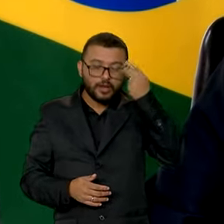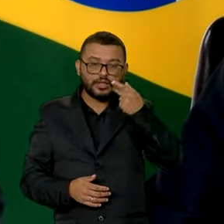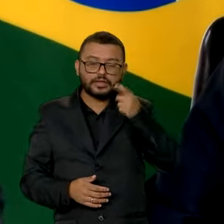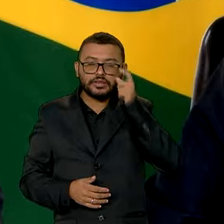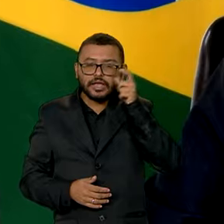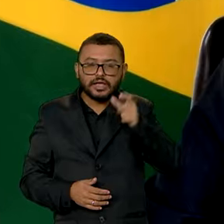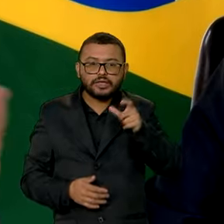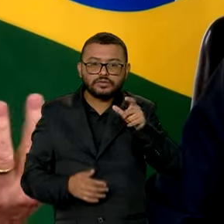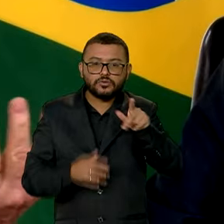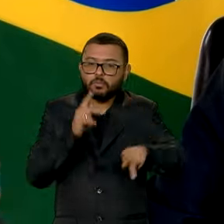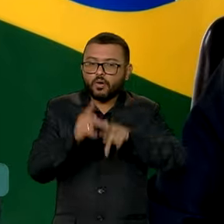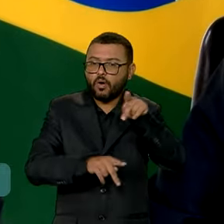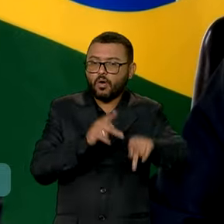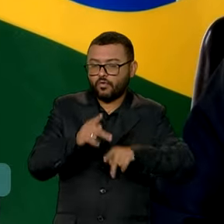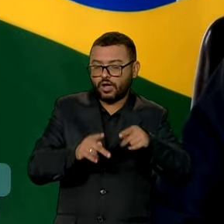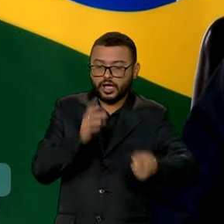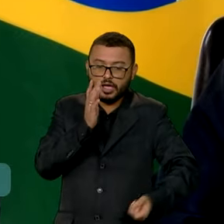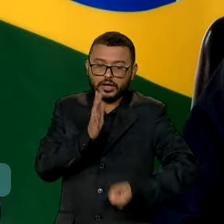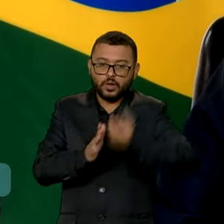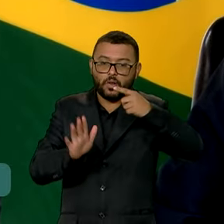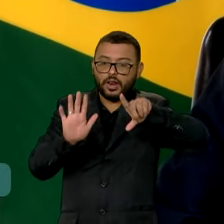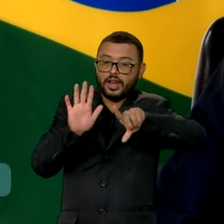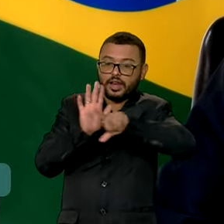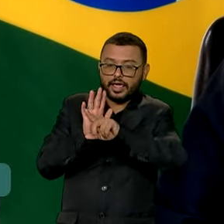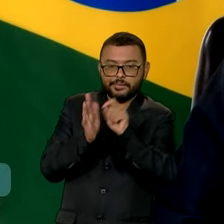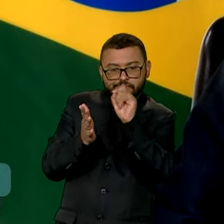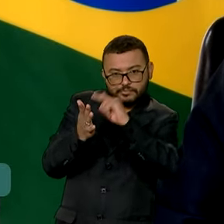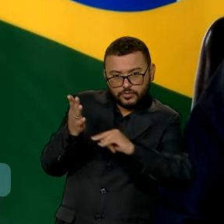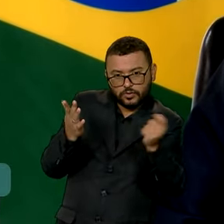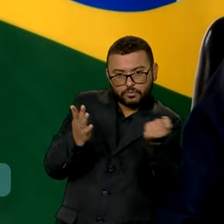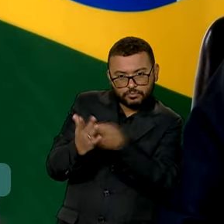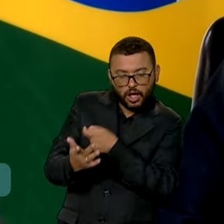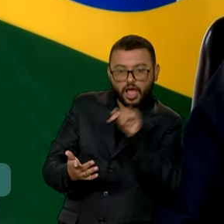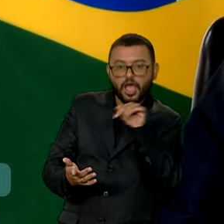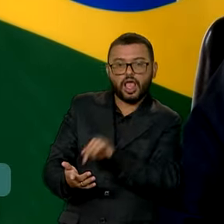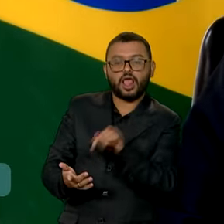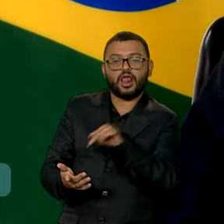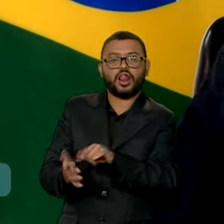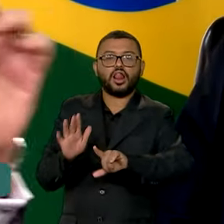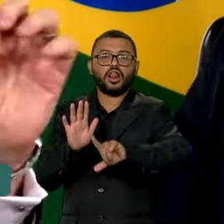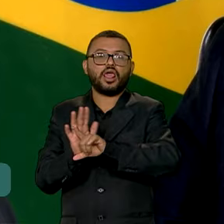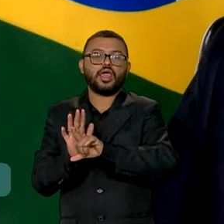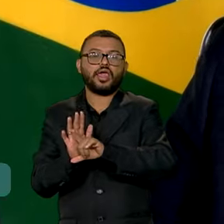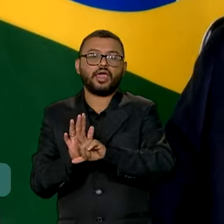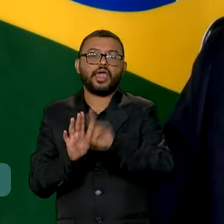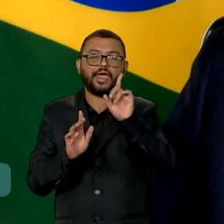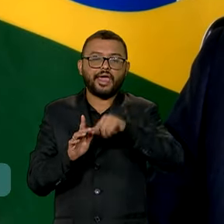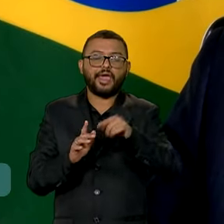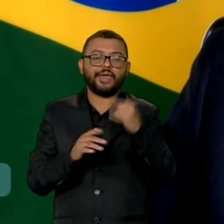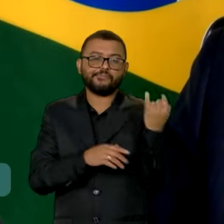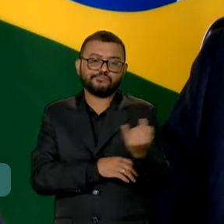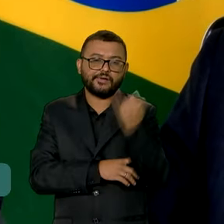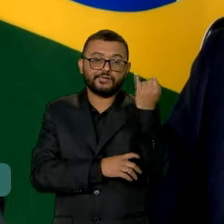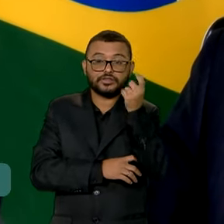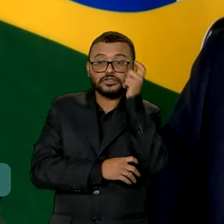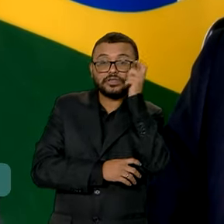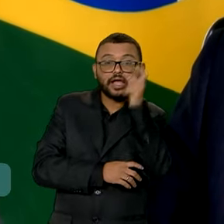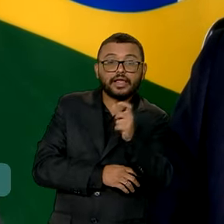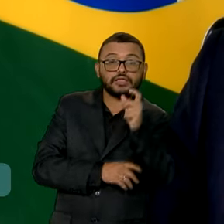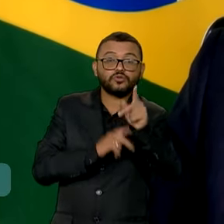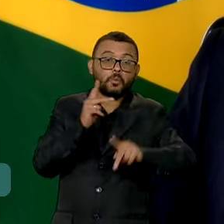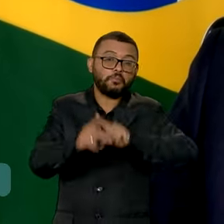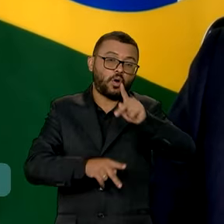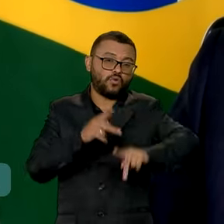este projeto de lei, que agora vai ser sancionado por Vossa Excelência, o presidente, ele sublinha esse aspecto, o interesse